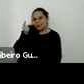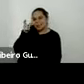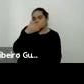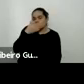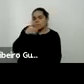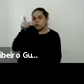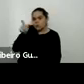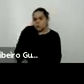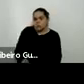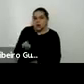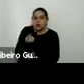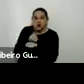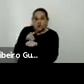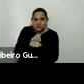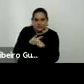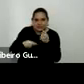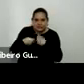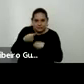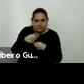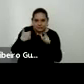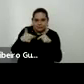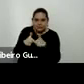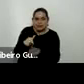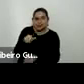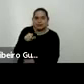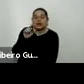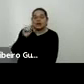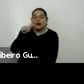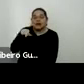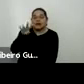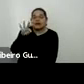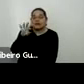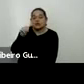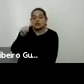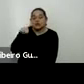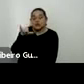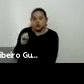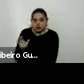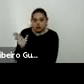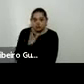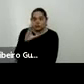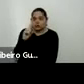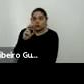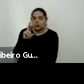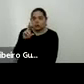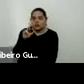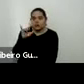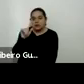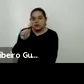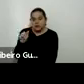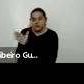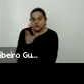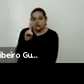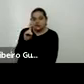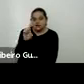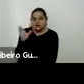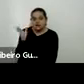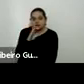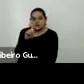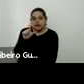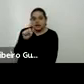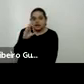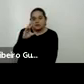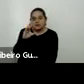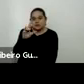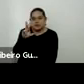Antônio Lacerda, Antônio Corrêa de Lacerda, ele defende claramente essa tese do peso, da importância